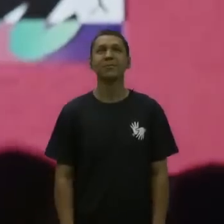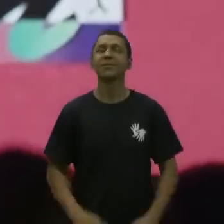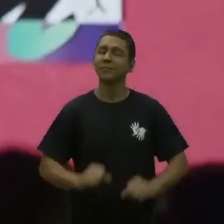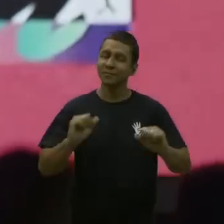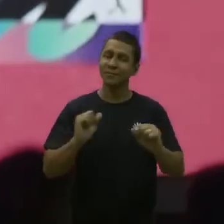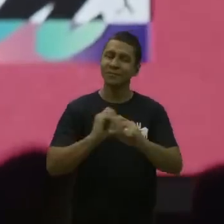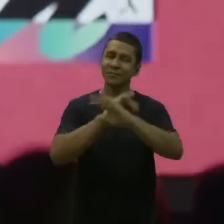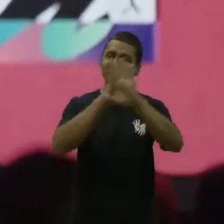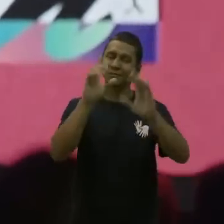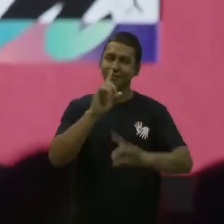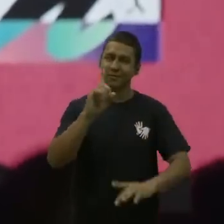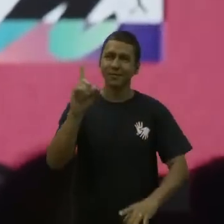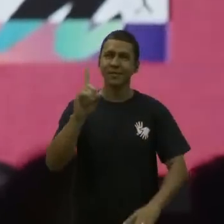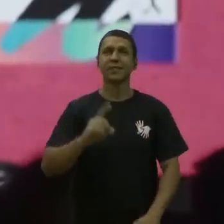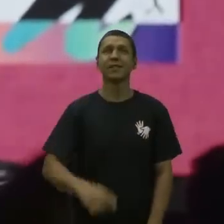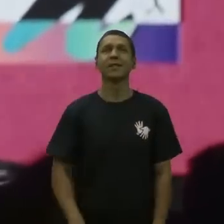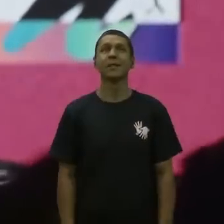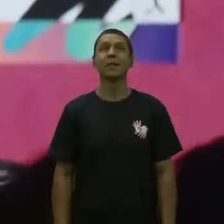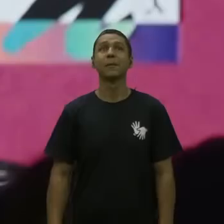Glória!